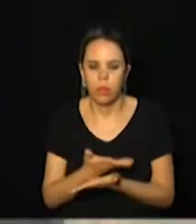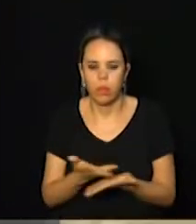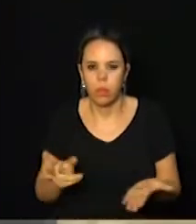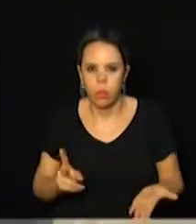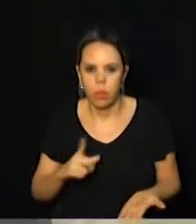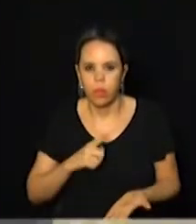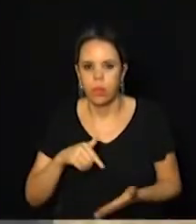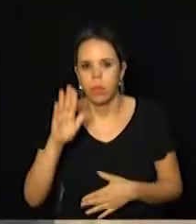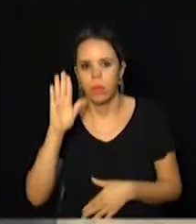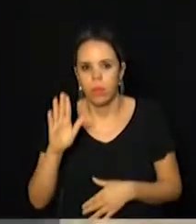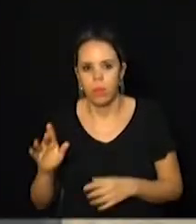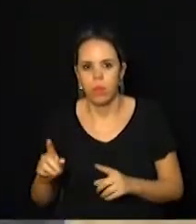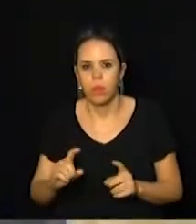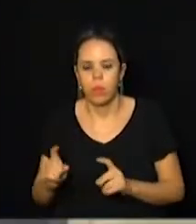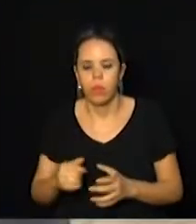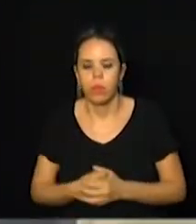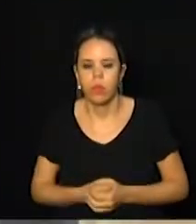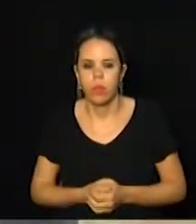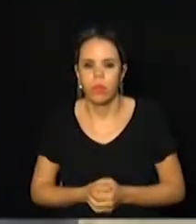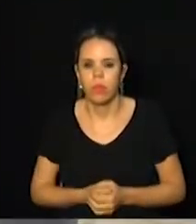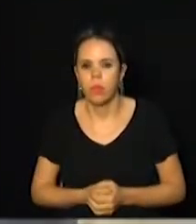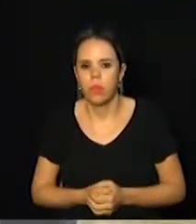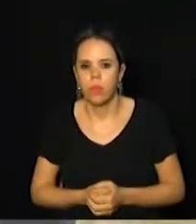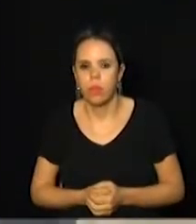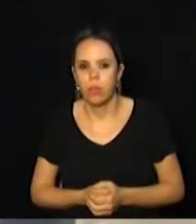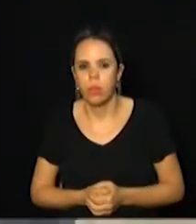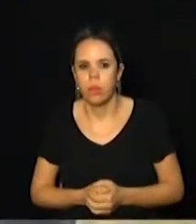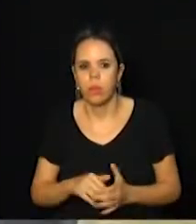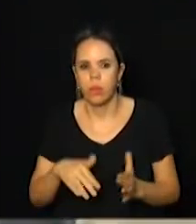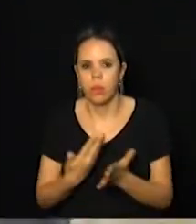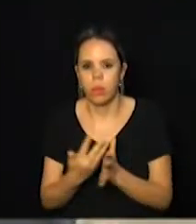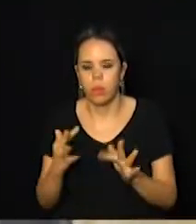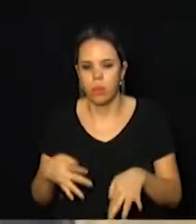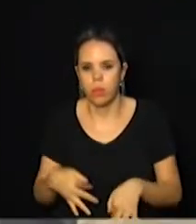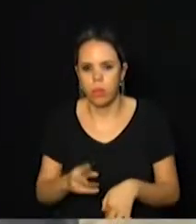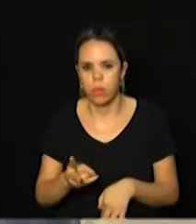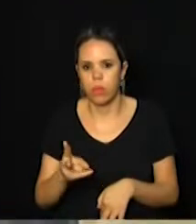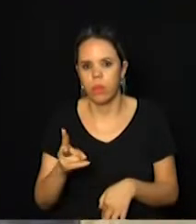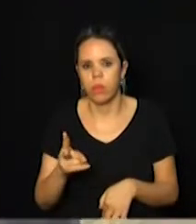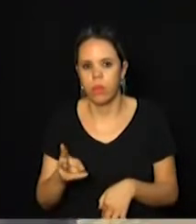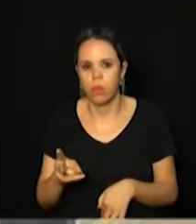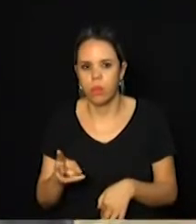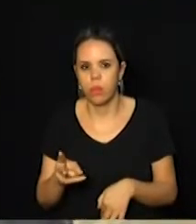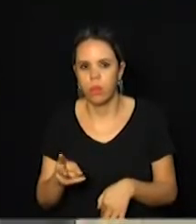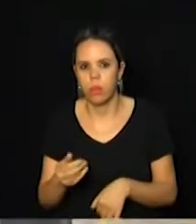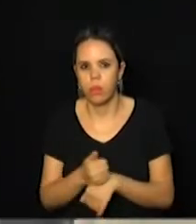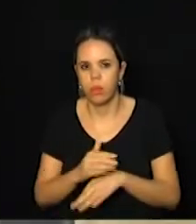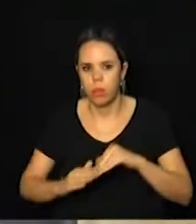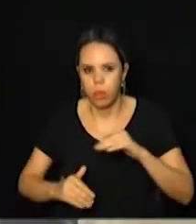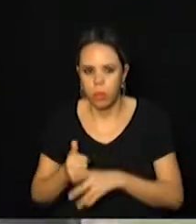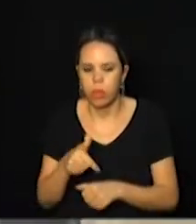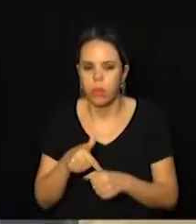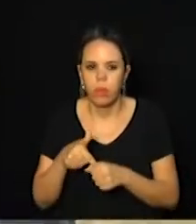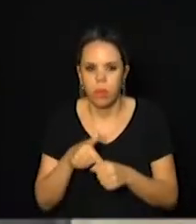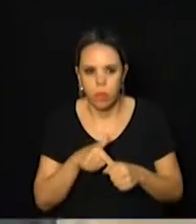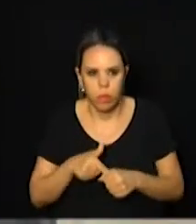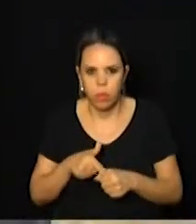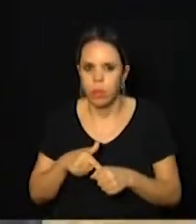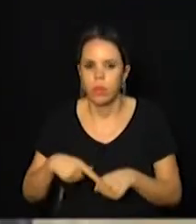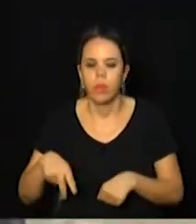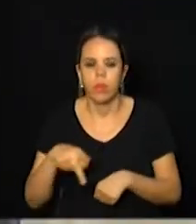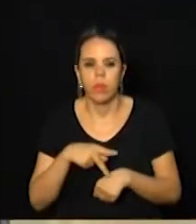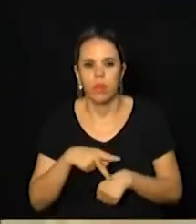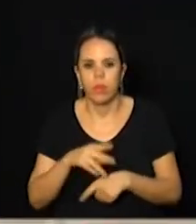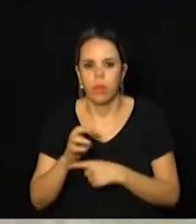teremos mais e mais reuniões e o Trono até o final para que seja mantido a profissão de frentista no